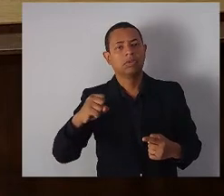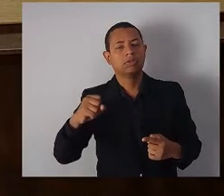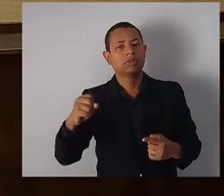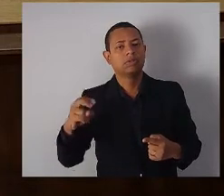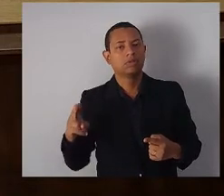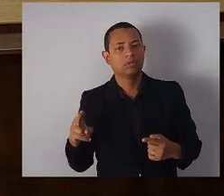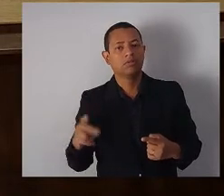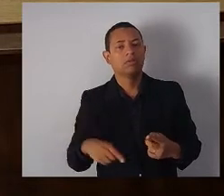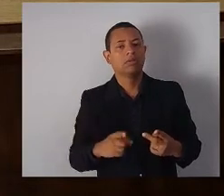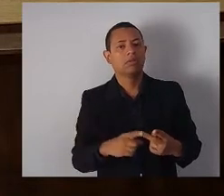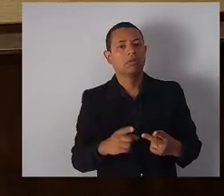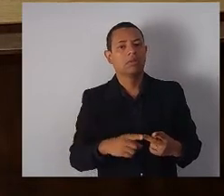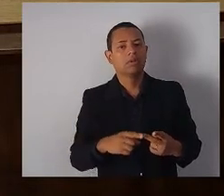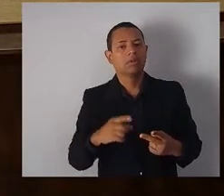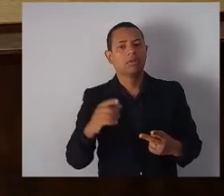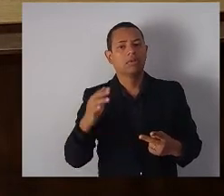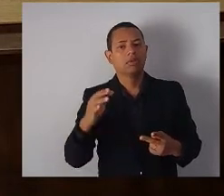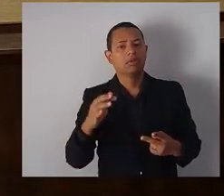FAMED,